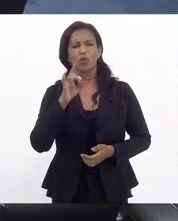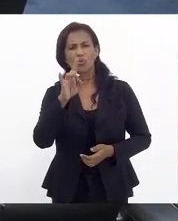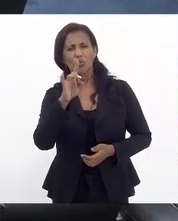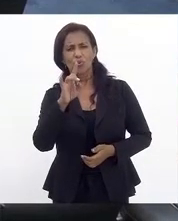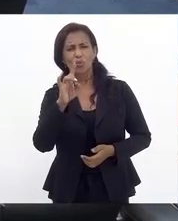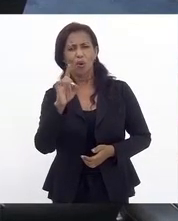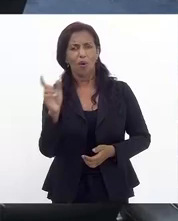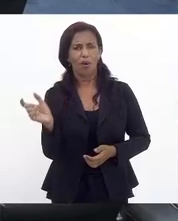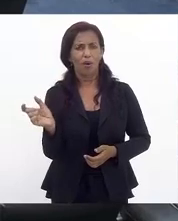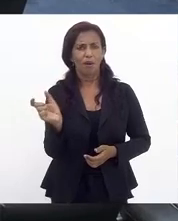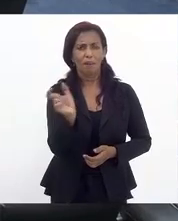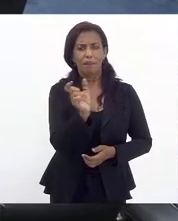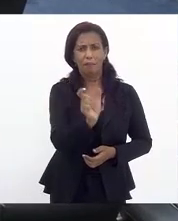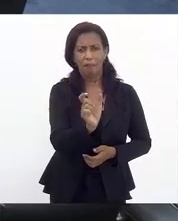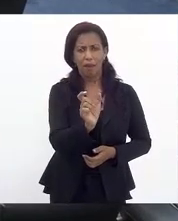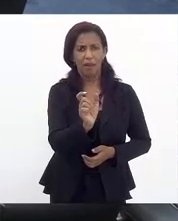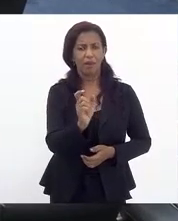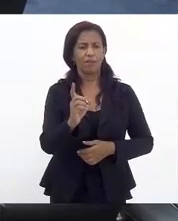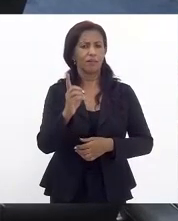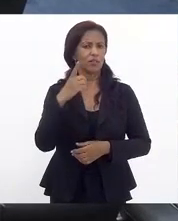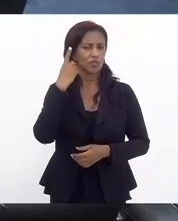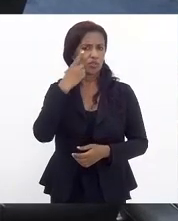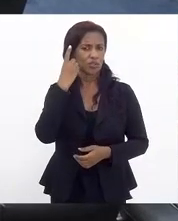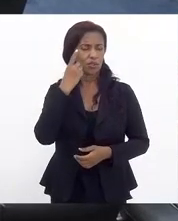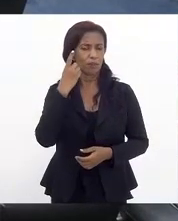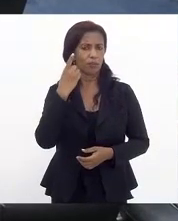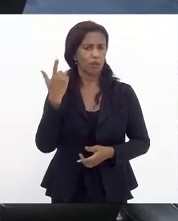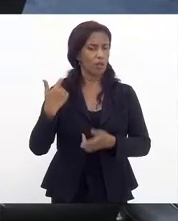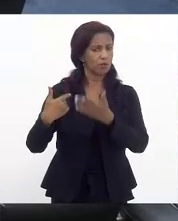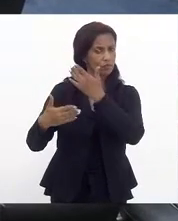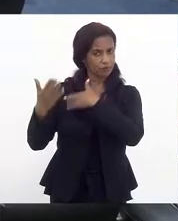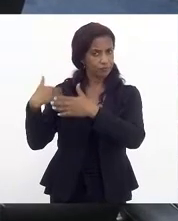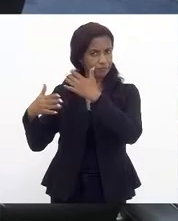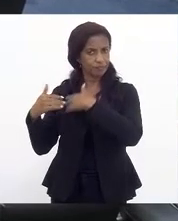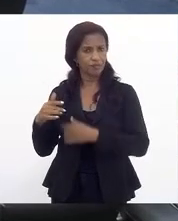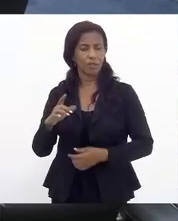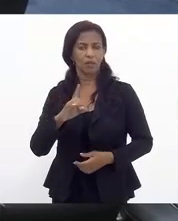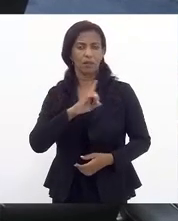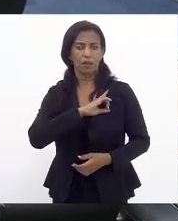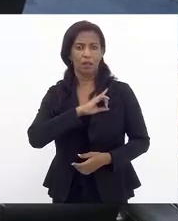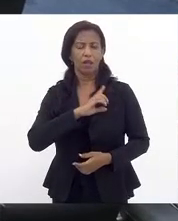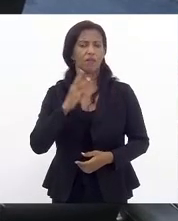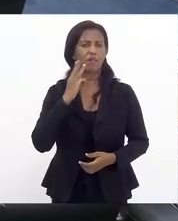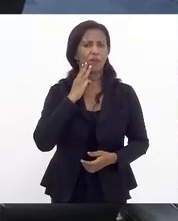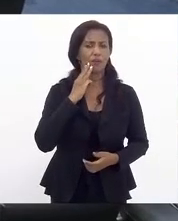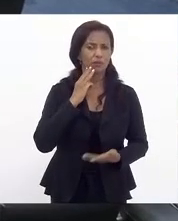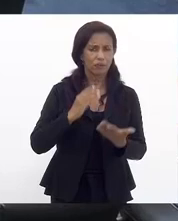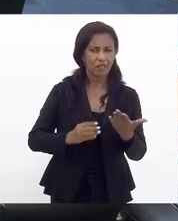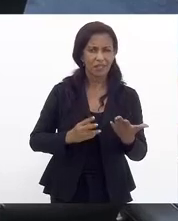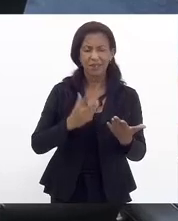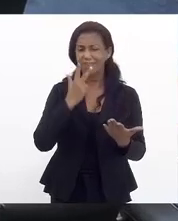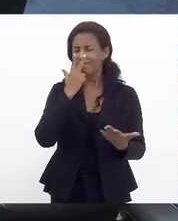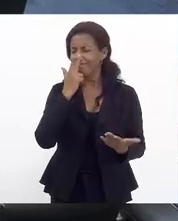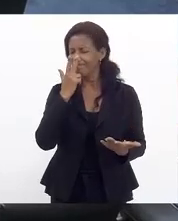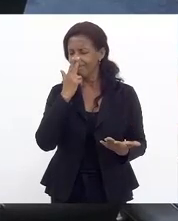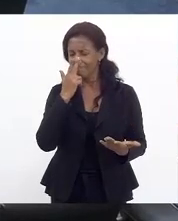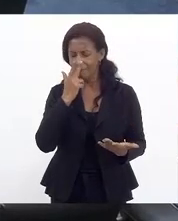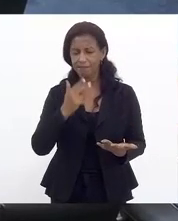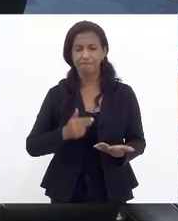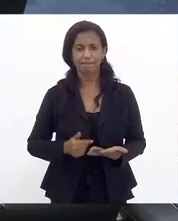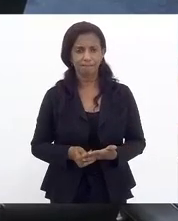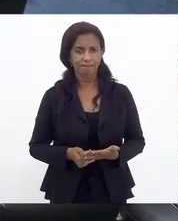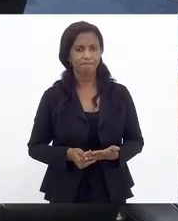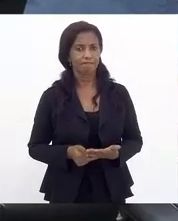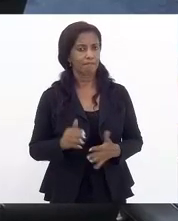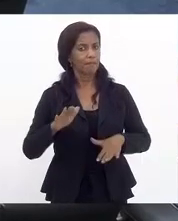ratificar as palavras de Deputados que antecederam a delegada Martha Rocha e também o deputado waldeck me parece que